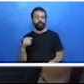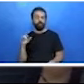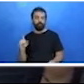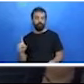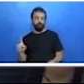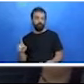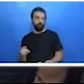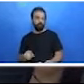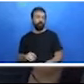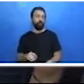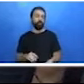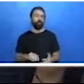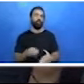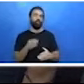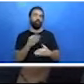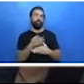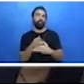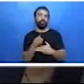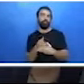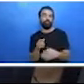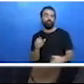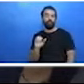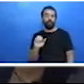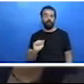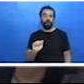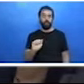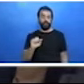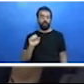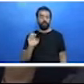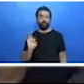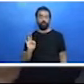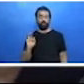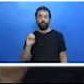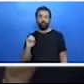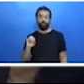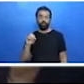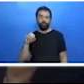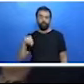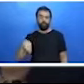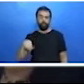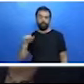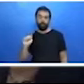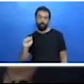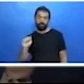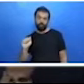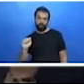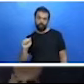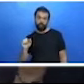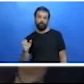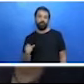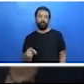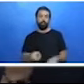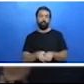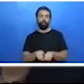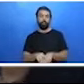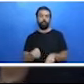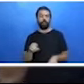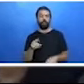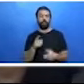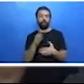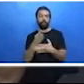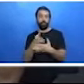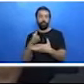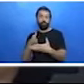sobre sílaba átona e sílaba tônica, tá? As palavras são formadas por grupos de som chamadas sílabas. A